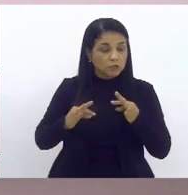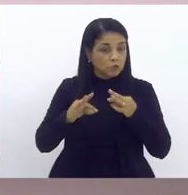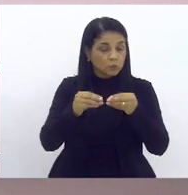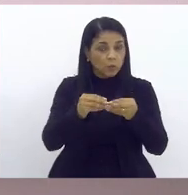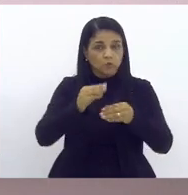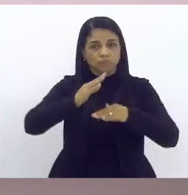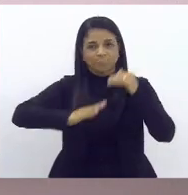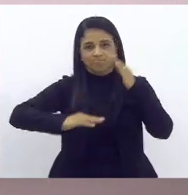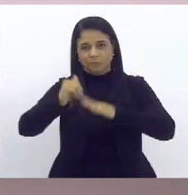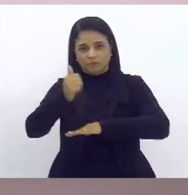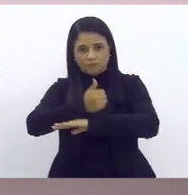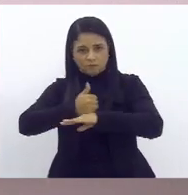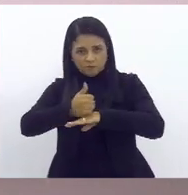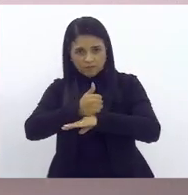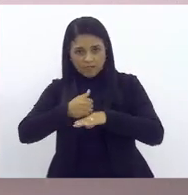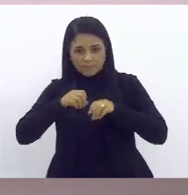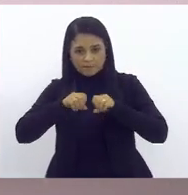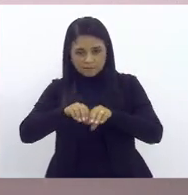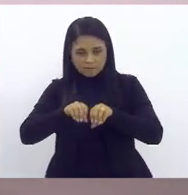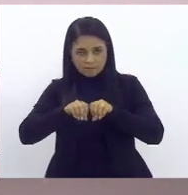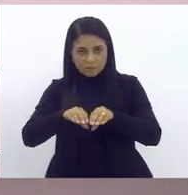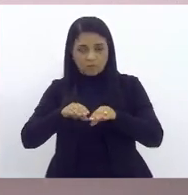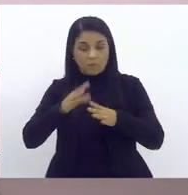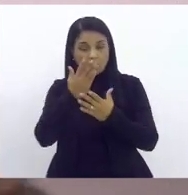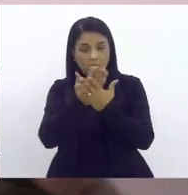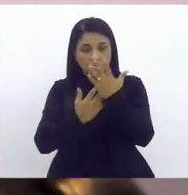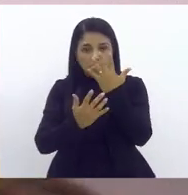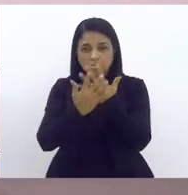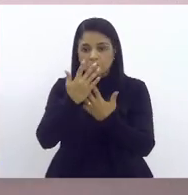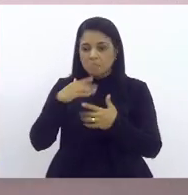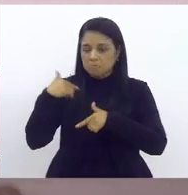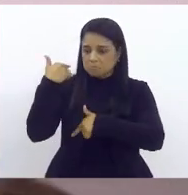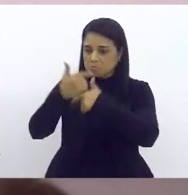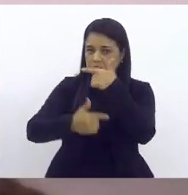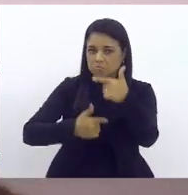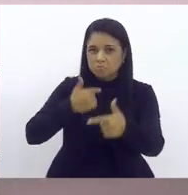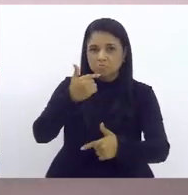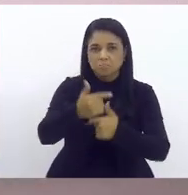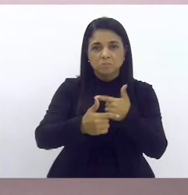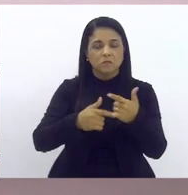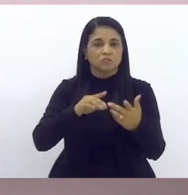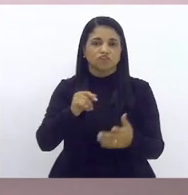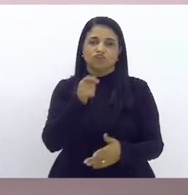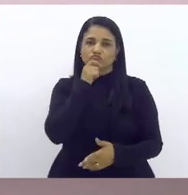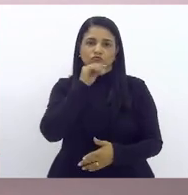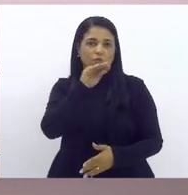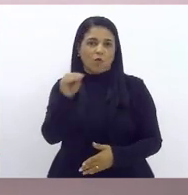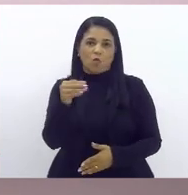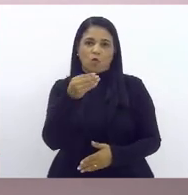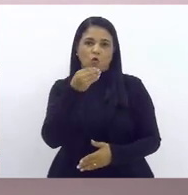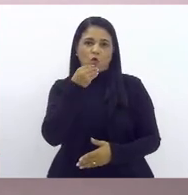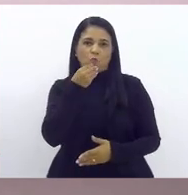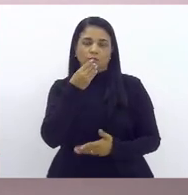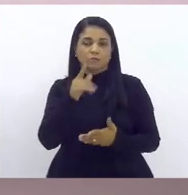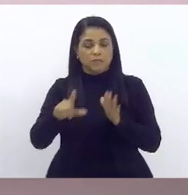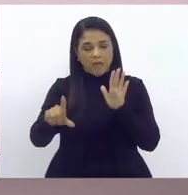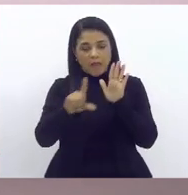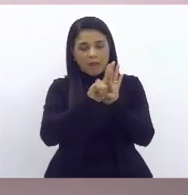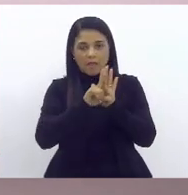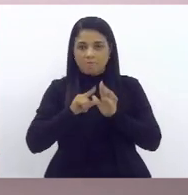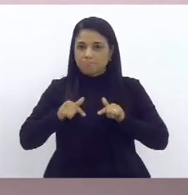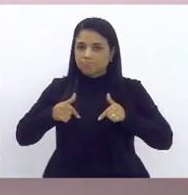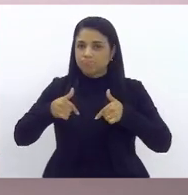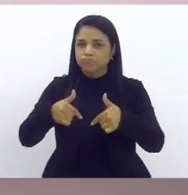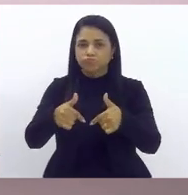Foi construído em muitas mãos, pessoas que não tiveram nem mesmo a oportunidade de ver a lei